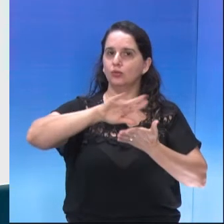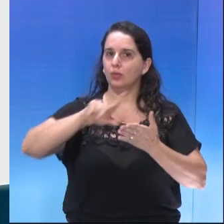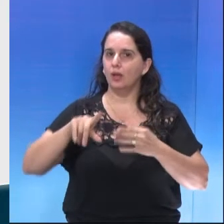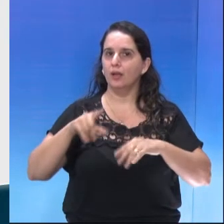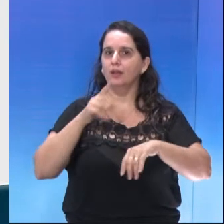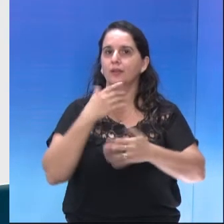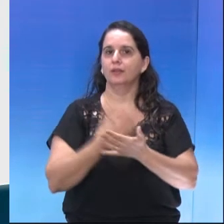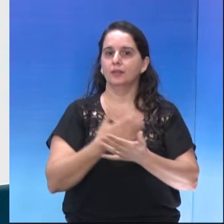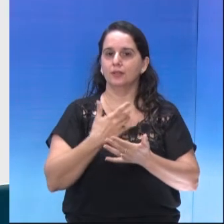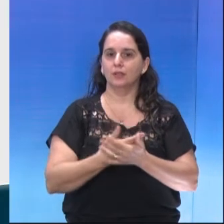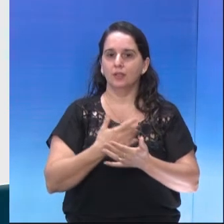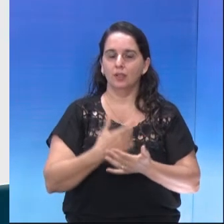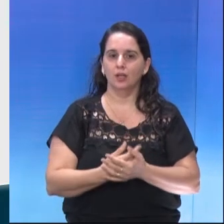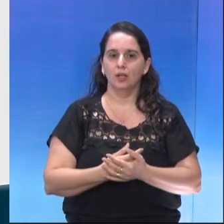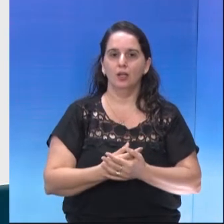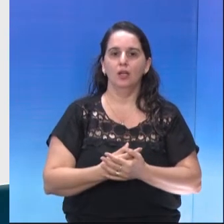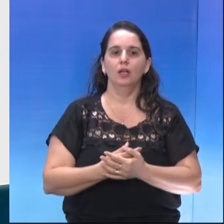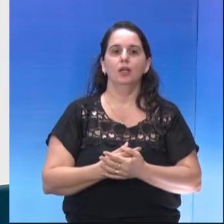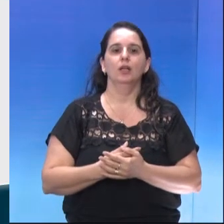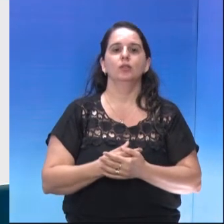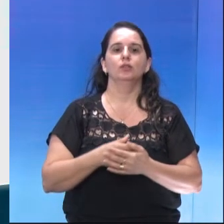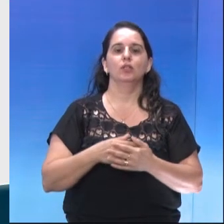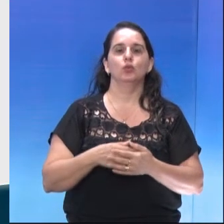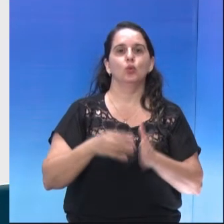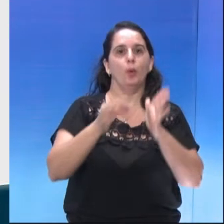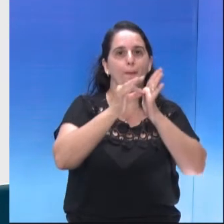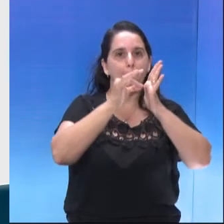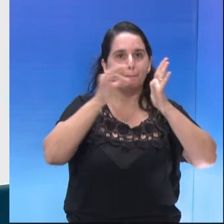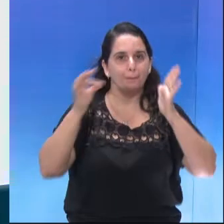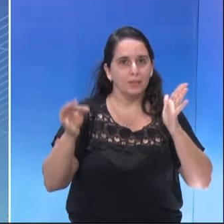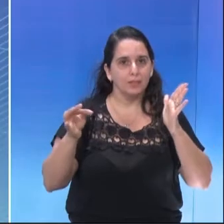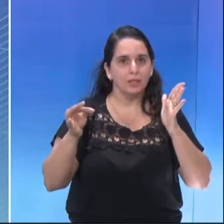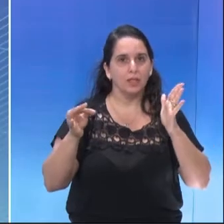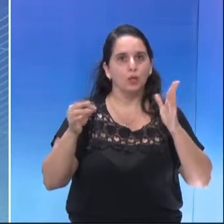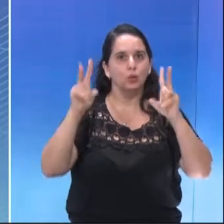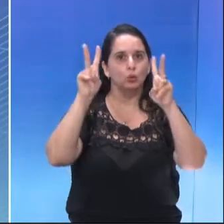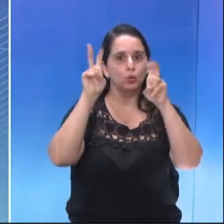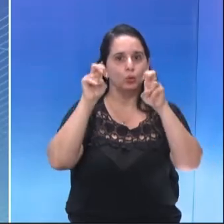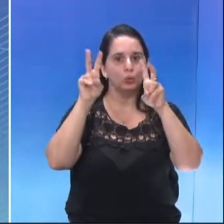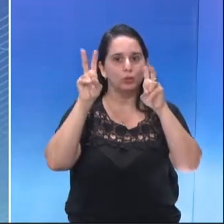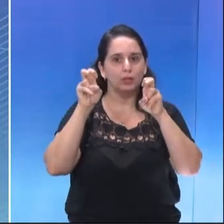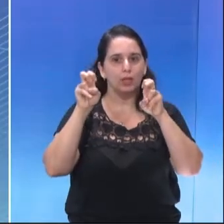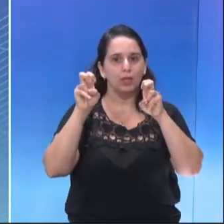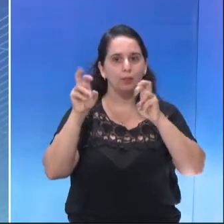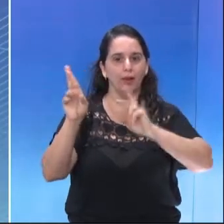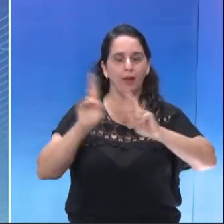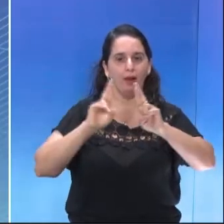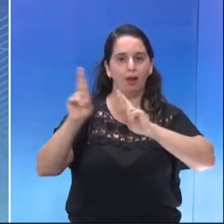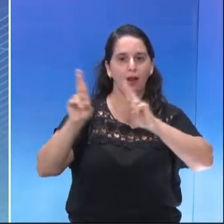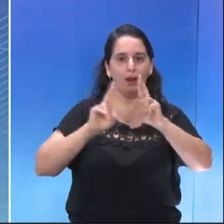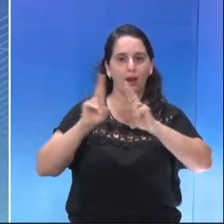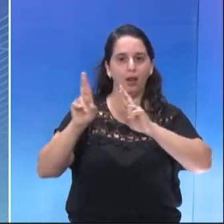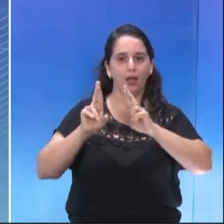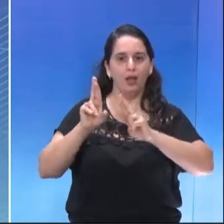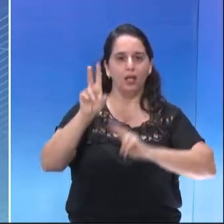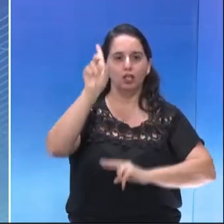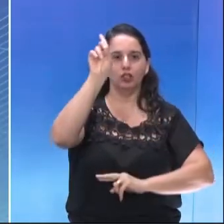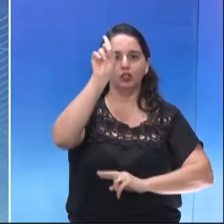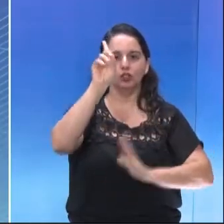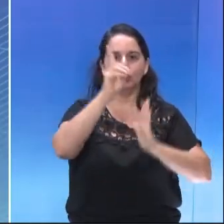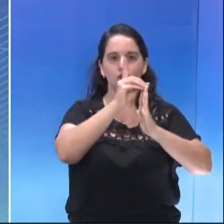encontros. Na sua intervenção, chama a temática e relaciona a temática para